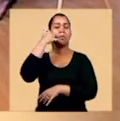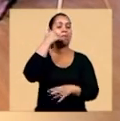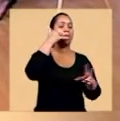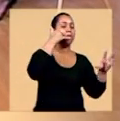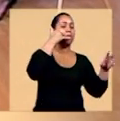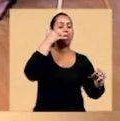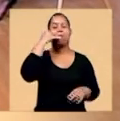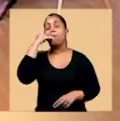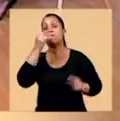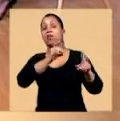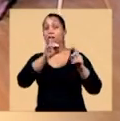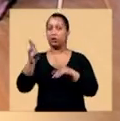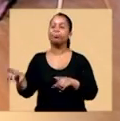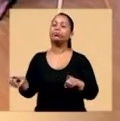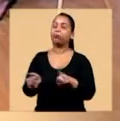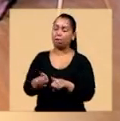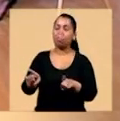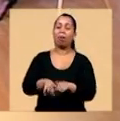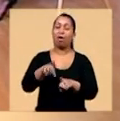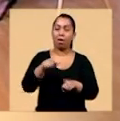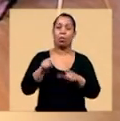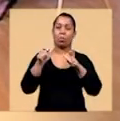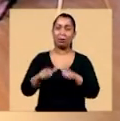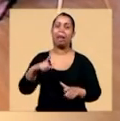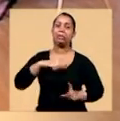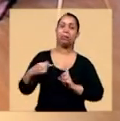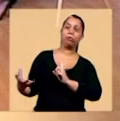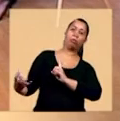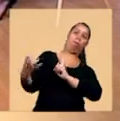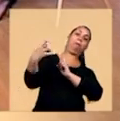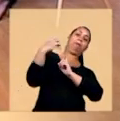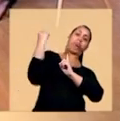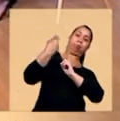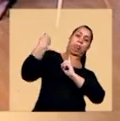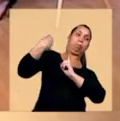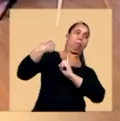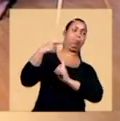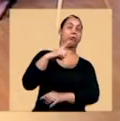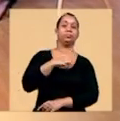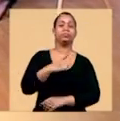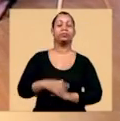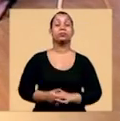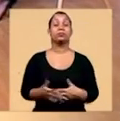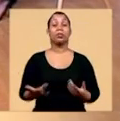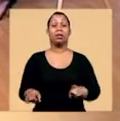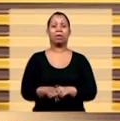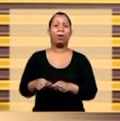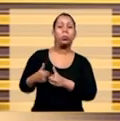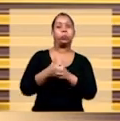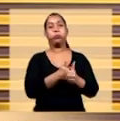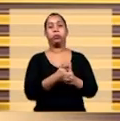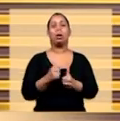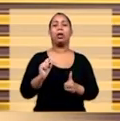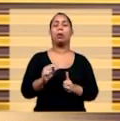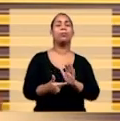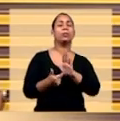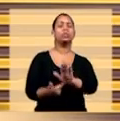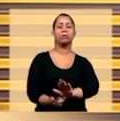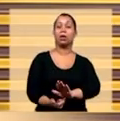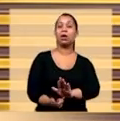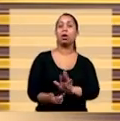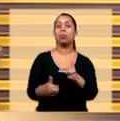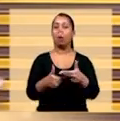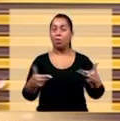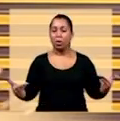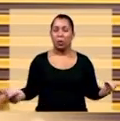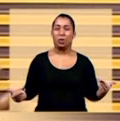por telefone, Isso. também é um segmento que tem bastante assédio. Doutor Luiz Carlos, o assédio moral ele chega a